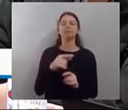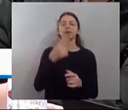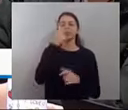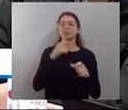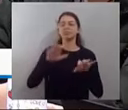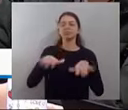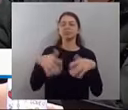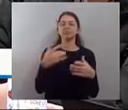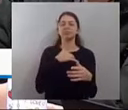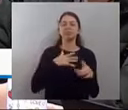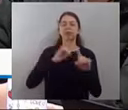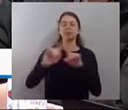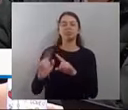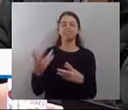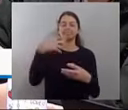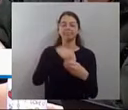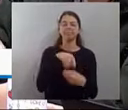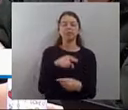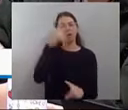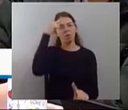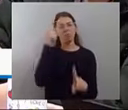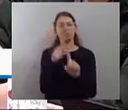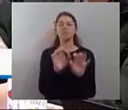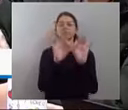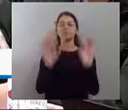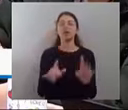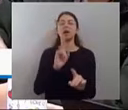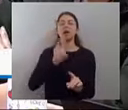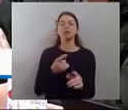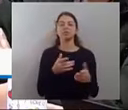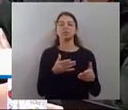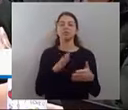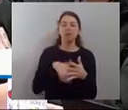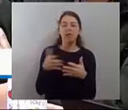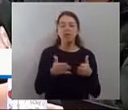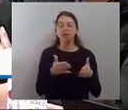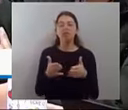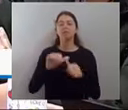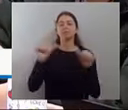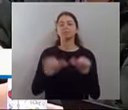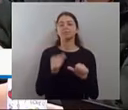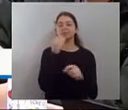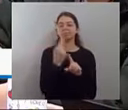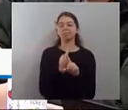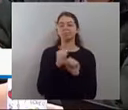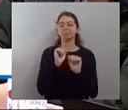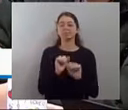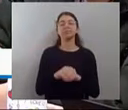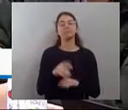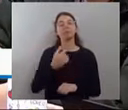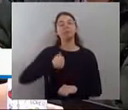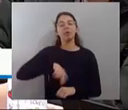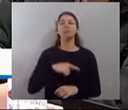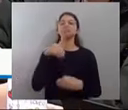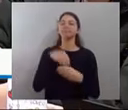de Lisboa, que têm como objetivo o planeamento e a gestão do seu sistema alimentar. Votaremos a favor e congratulamos